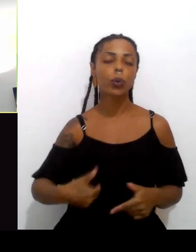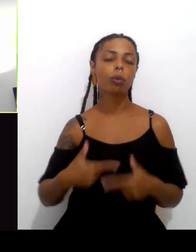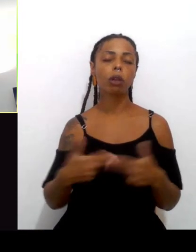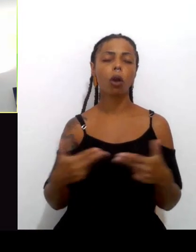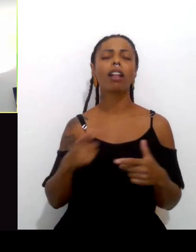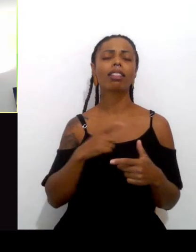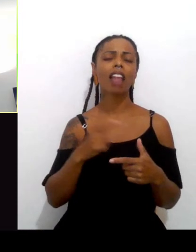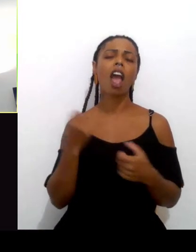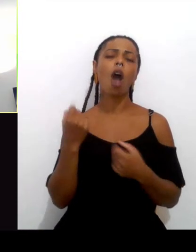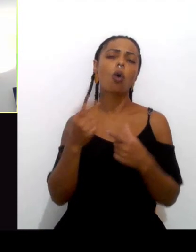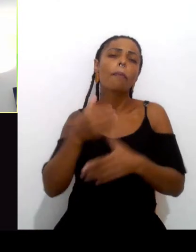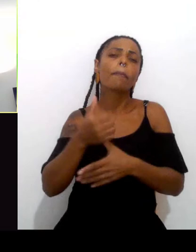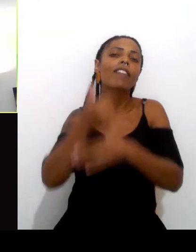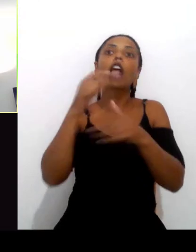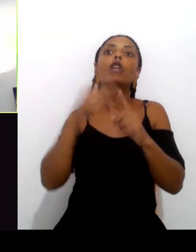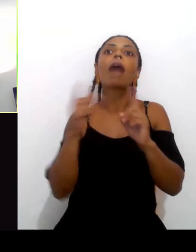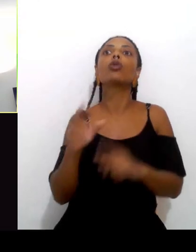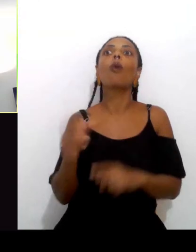privilegiado